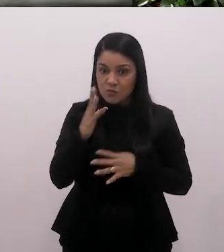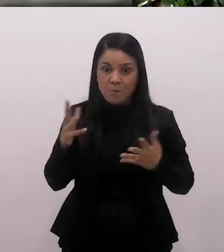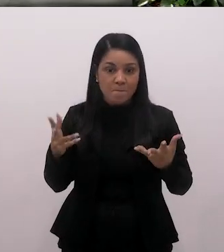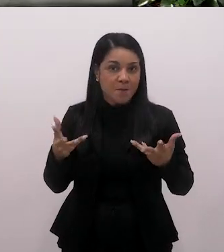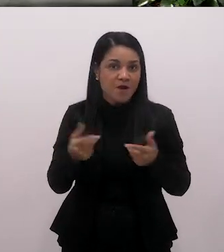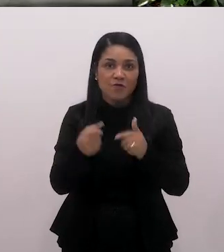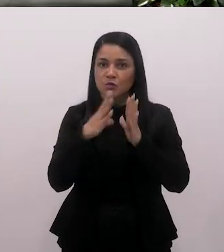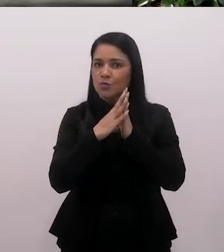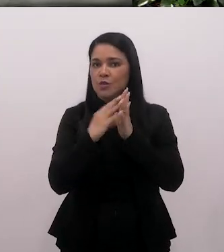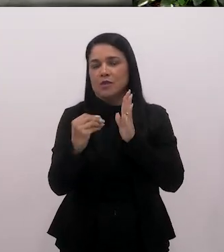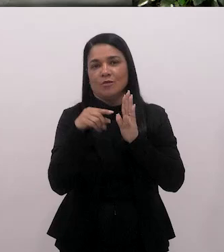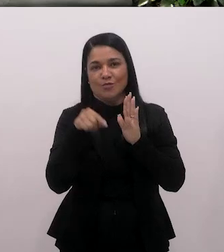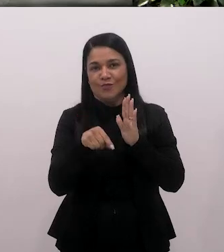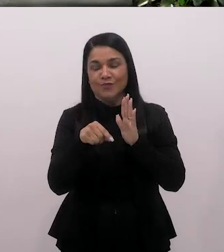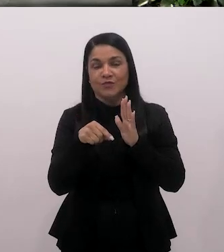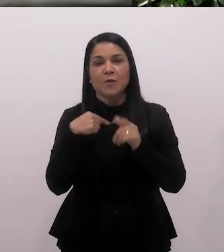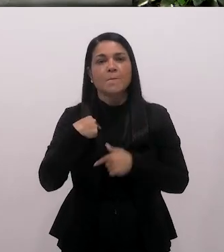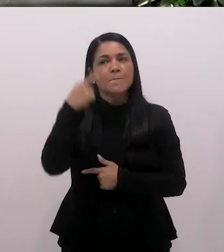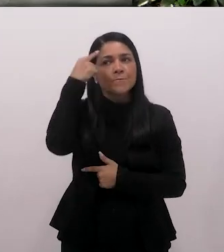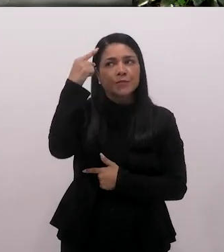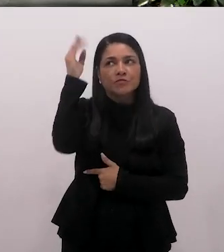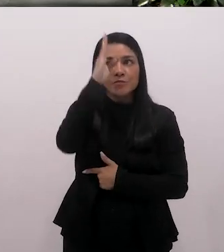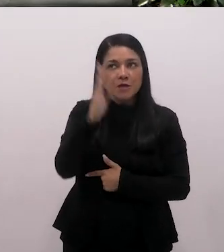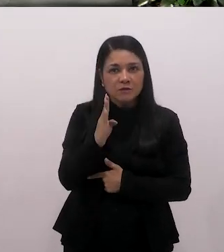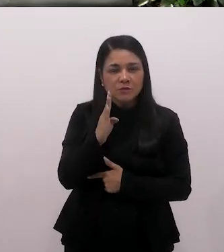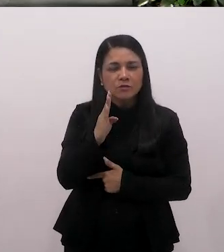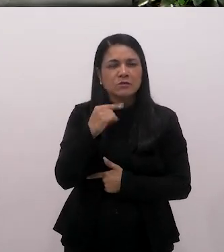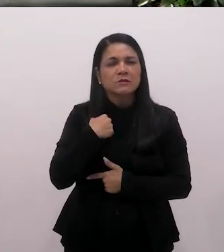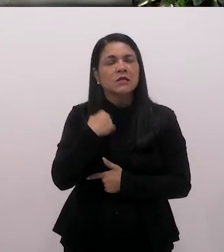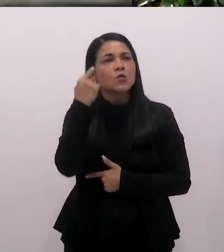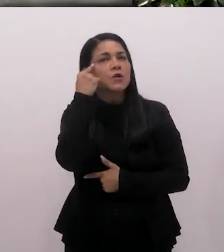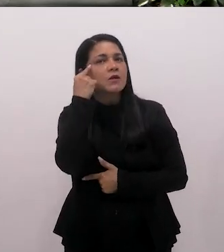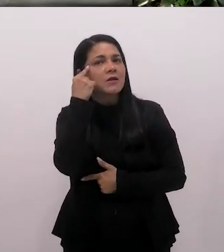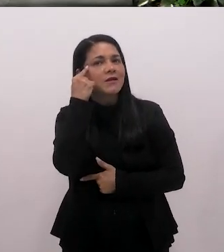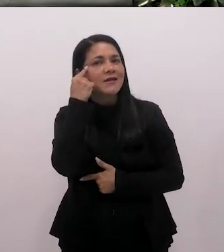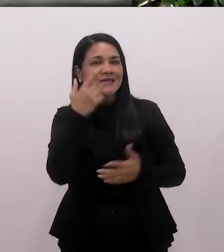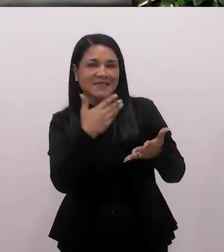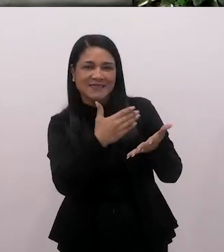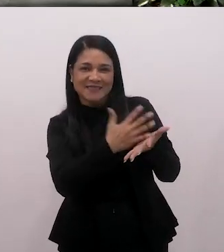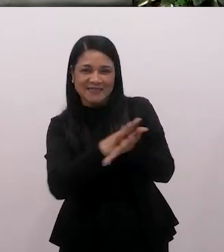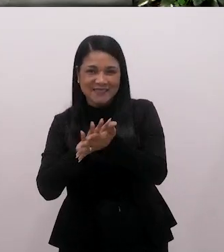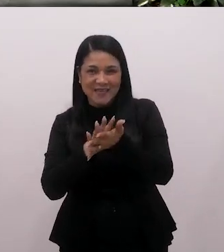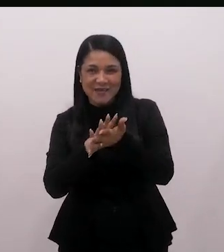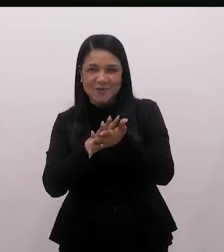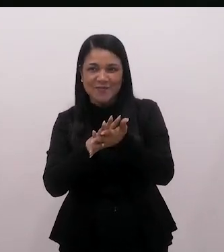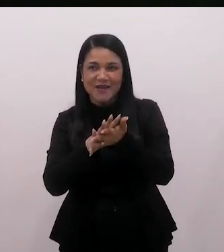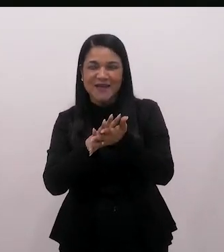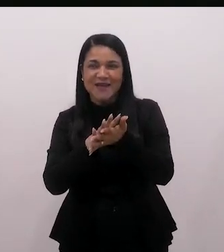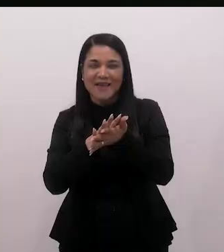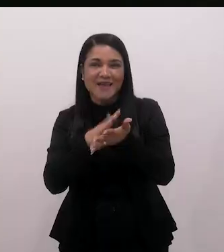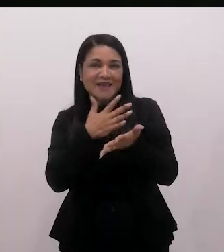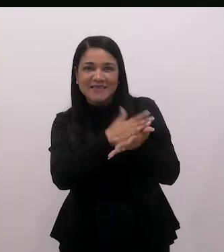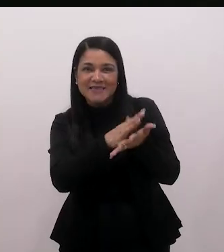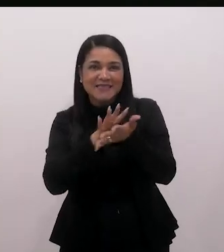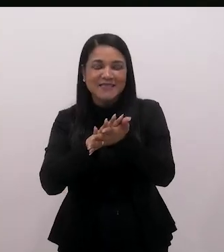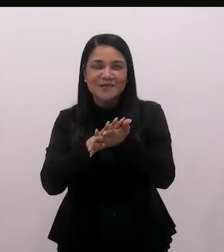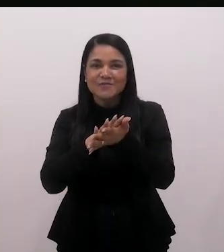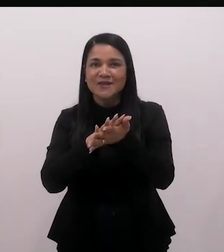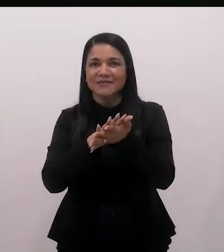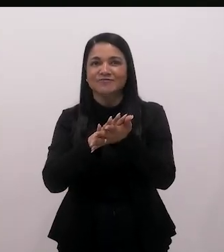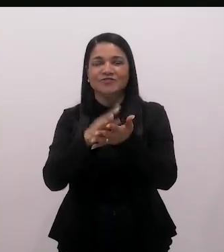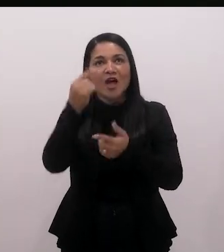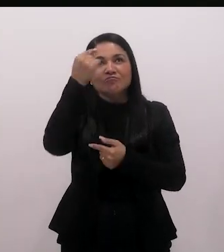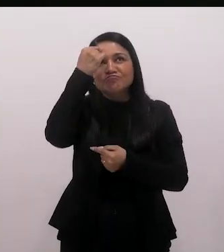excelente exemplo, porque quando nós pensamos no Brasil, a primeira coisa que vem é sempre samba, alegria, felicidade. Isto é o que está no